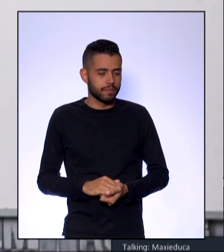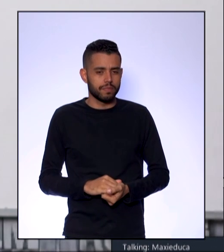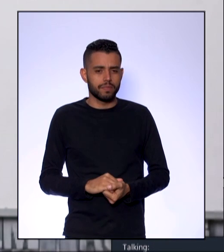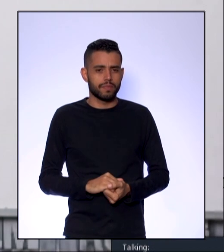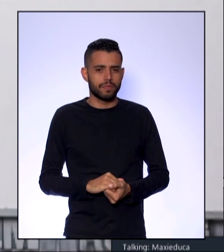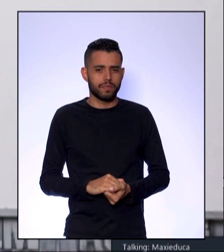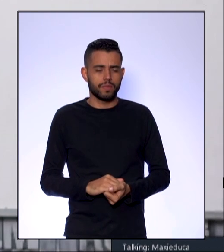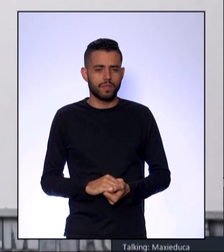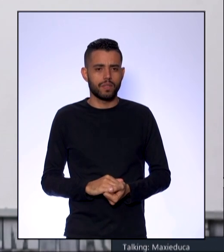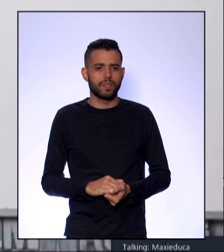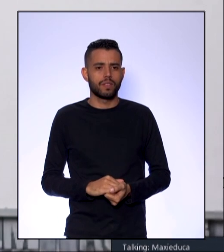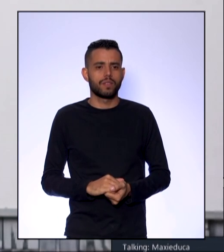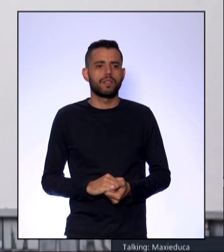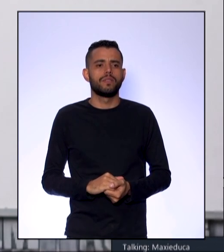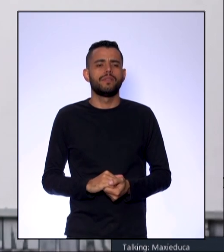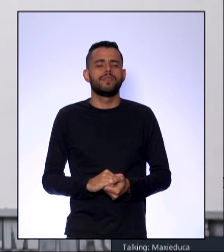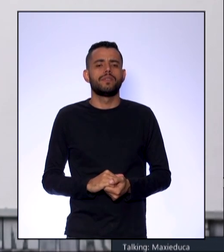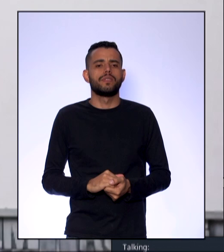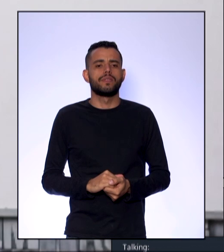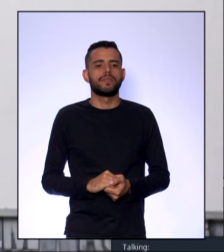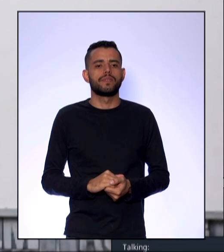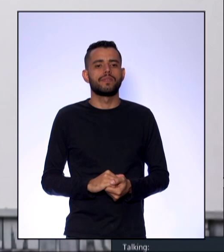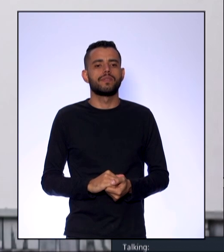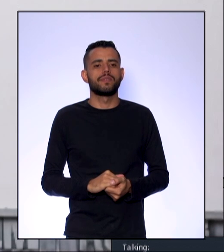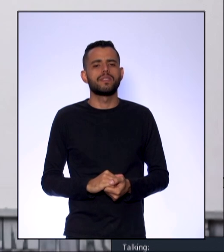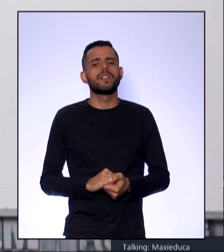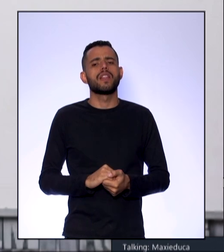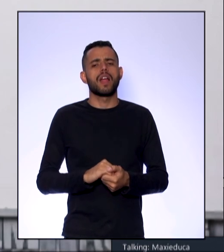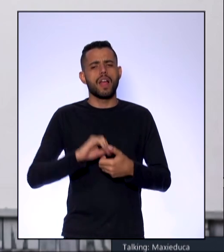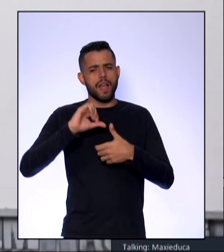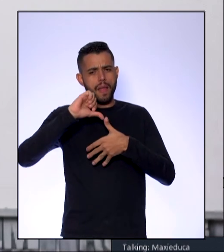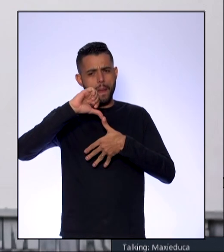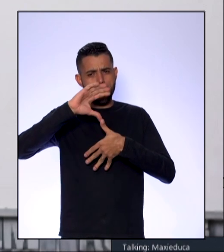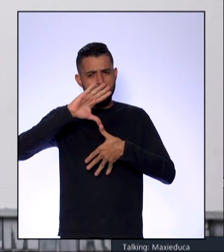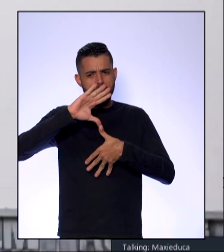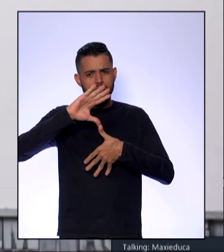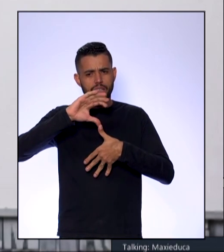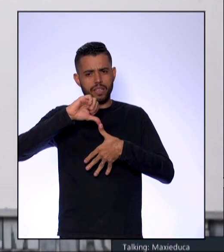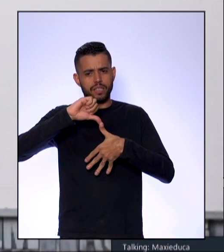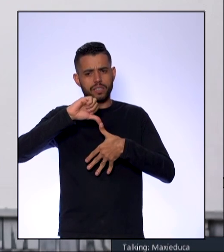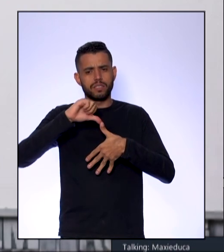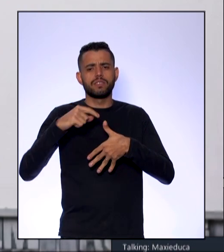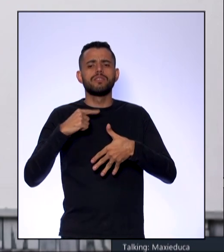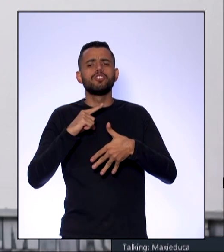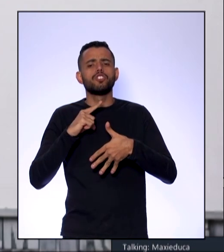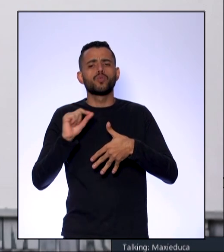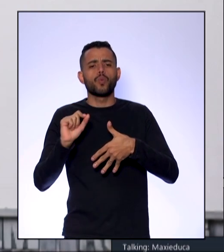Havia na América um negócio chamado de